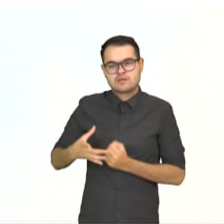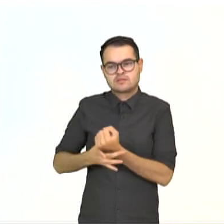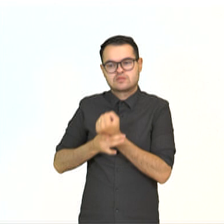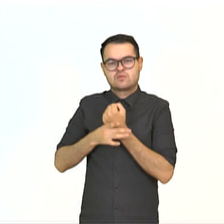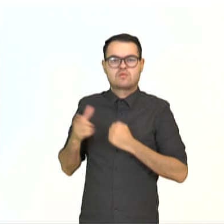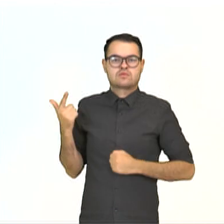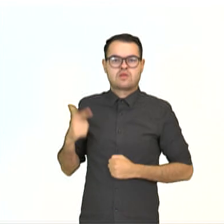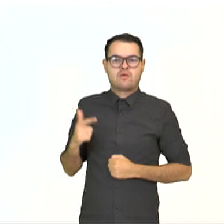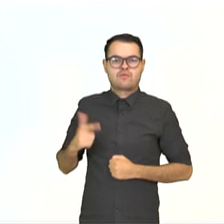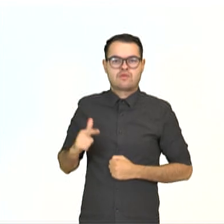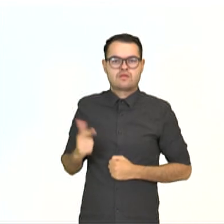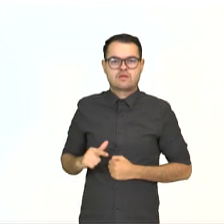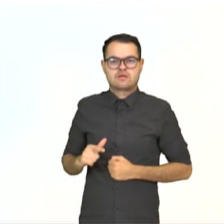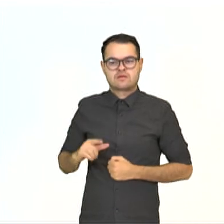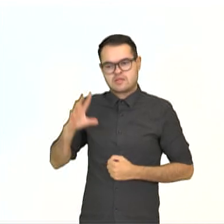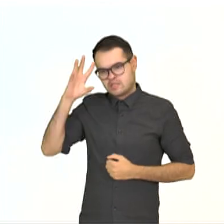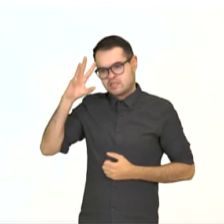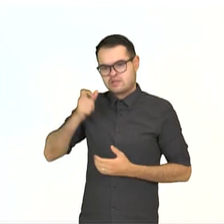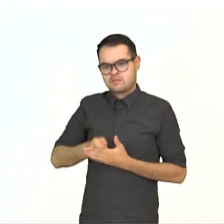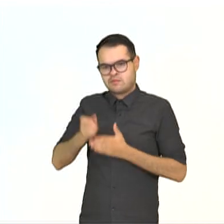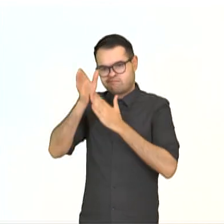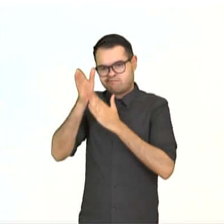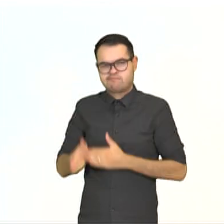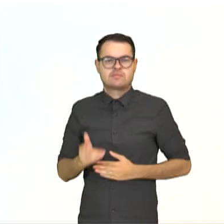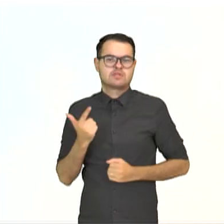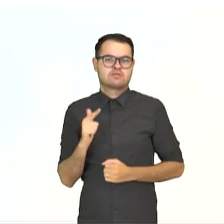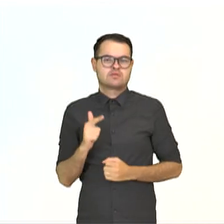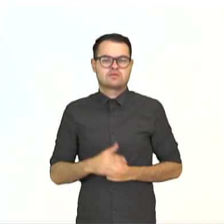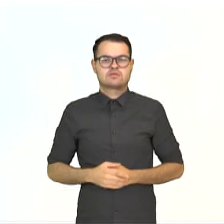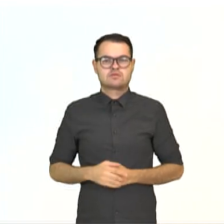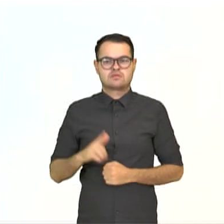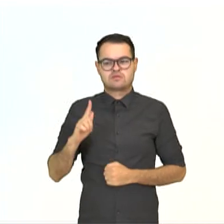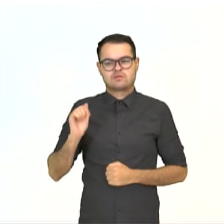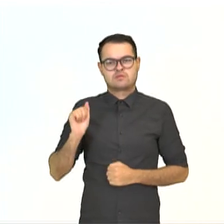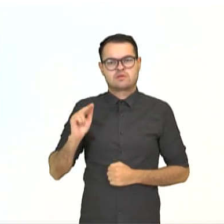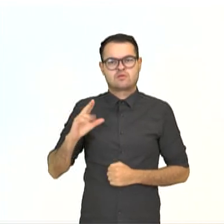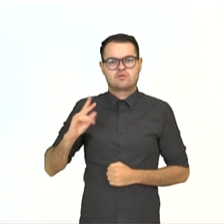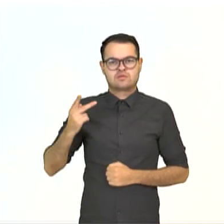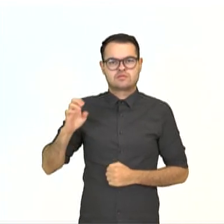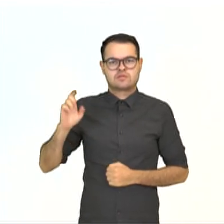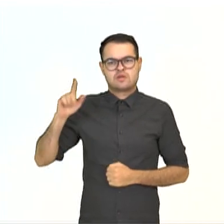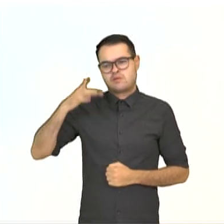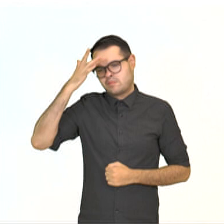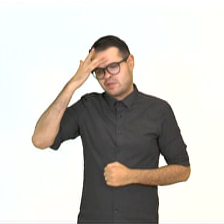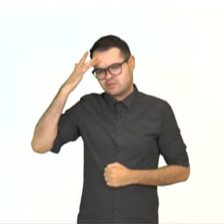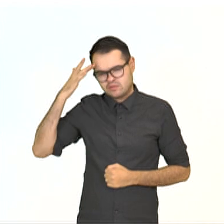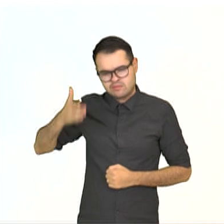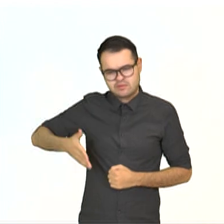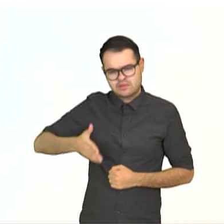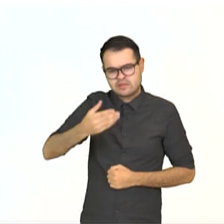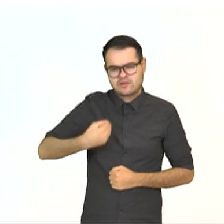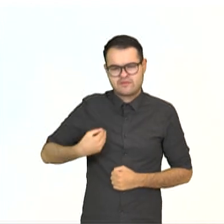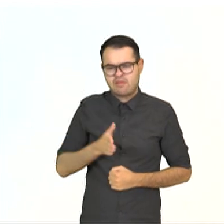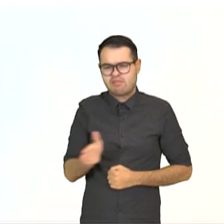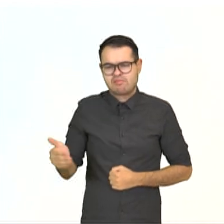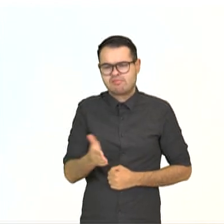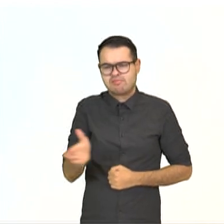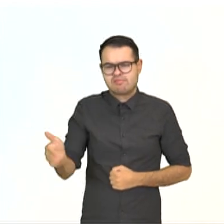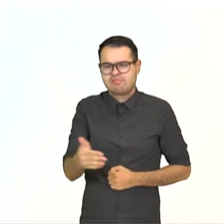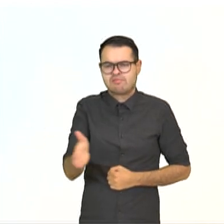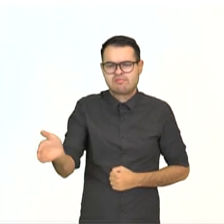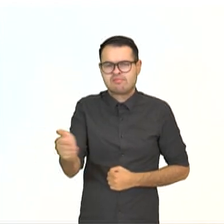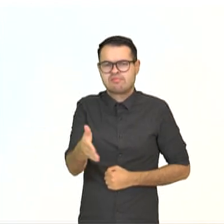inseguro, sem determinação. Então, o ghost seria uma pessoa que não deu certo na vida, uma pessoa que vai torto, que